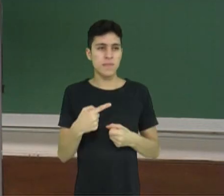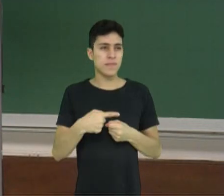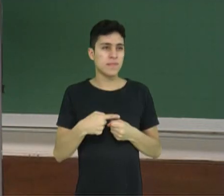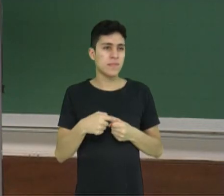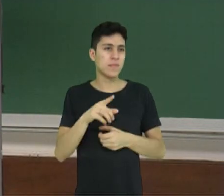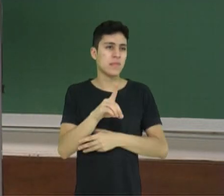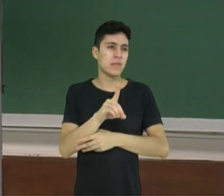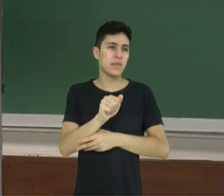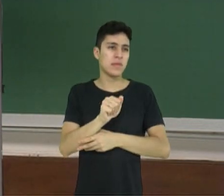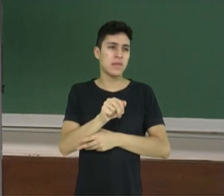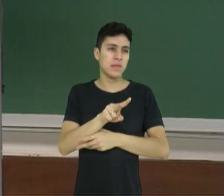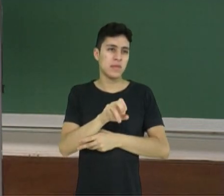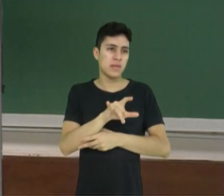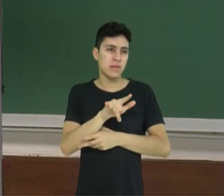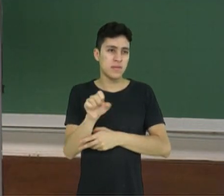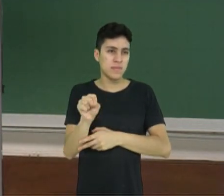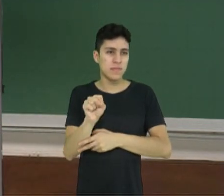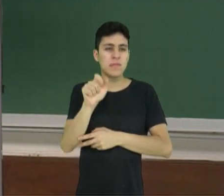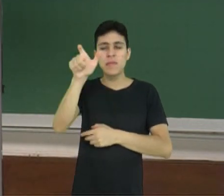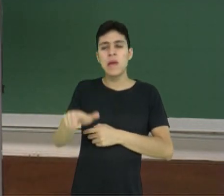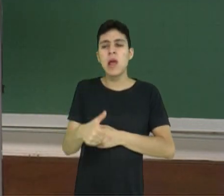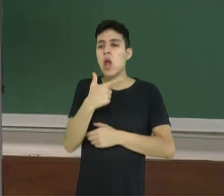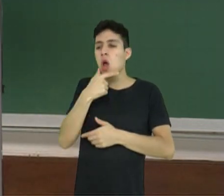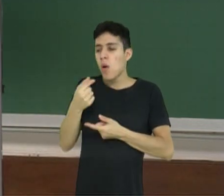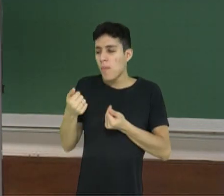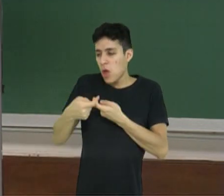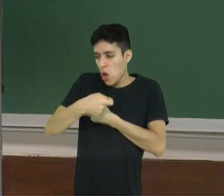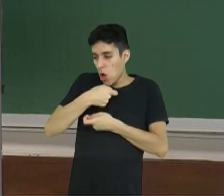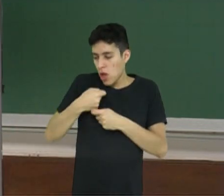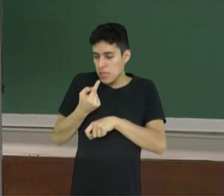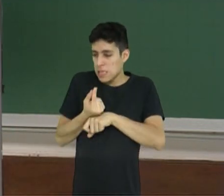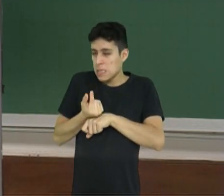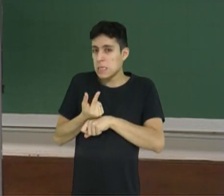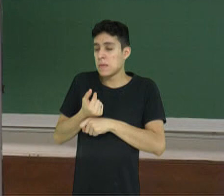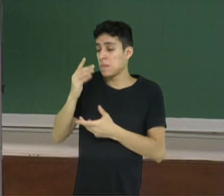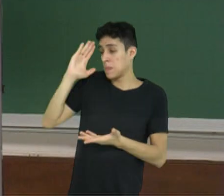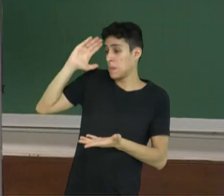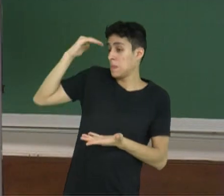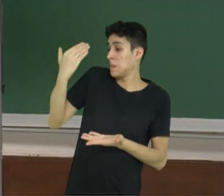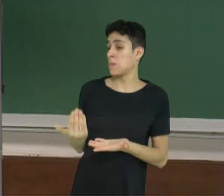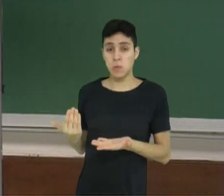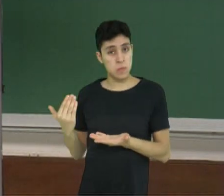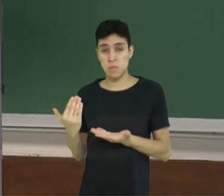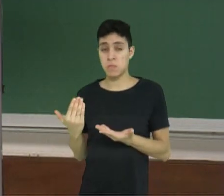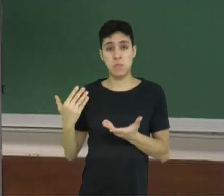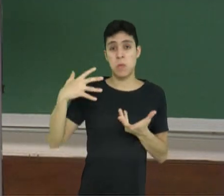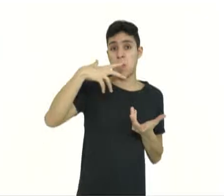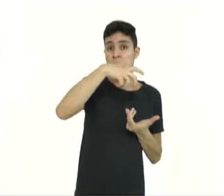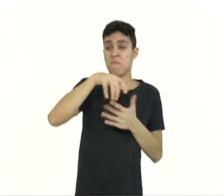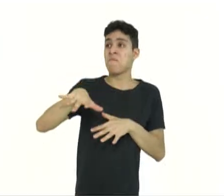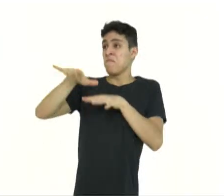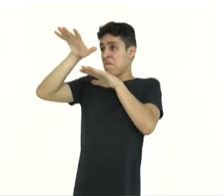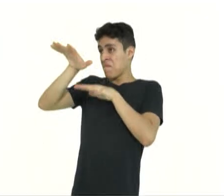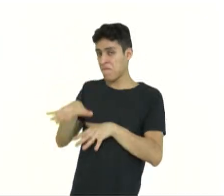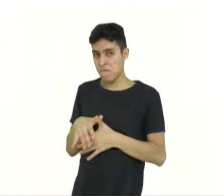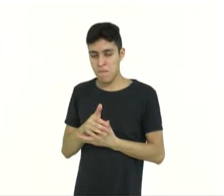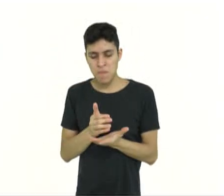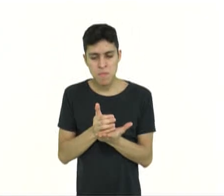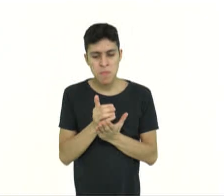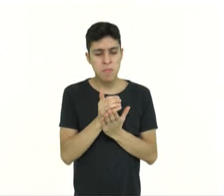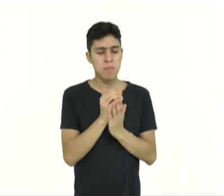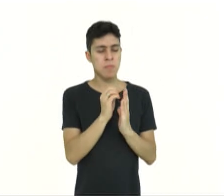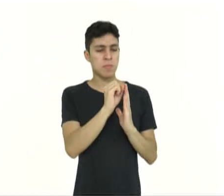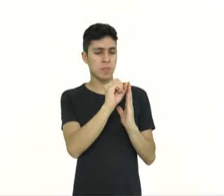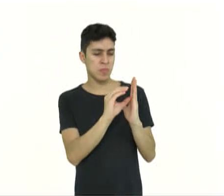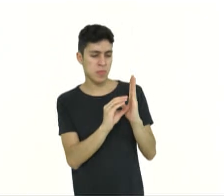Davos, né? Ele é um economista que tem um prestígio, um renome mundial. Ela começou na virada deste